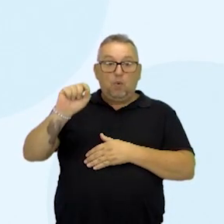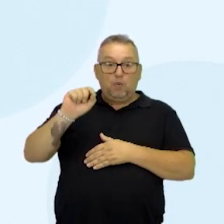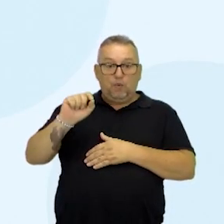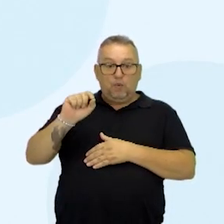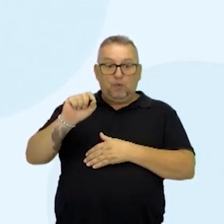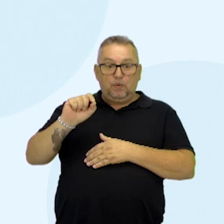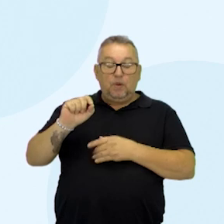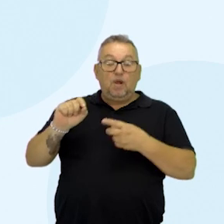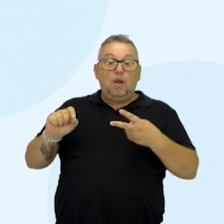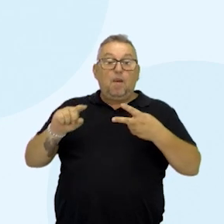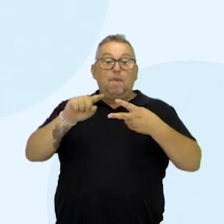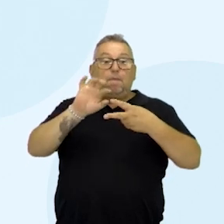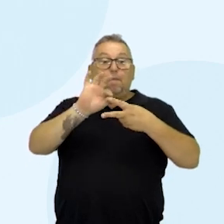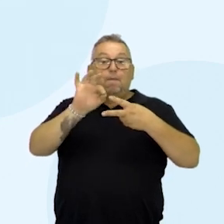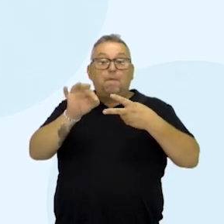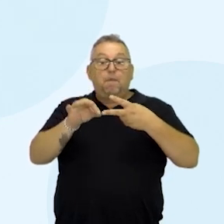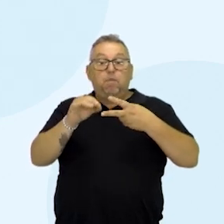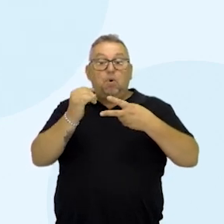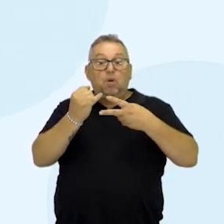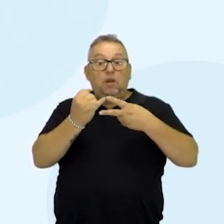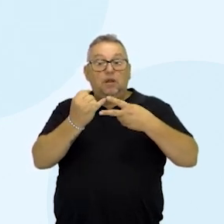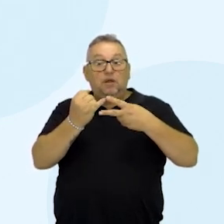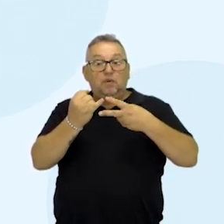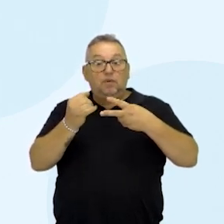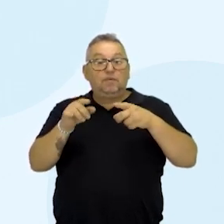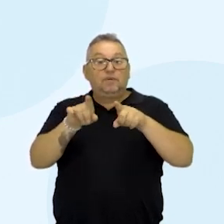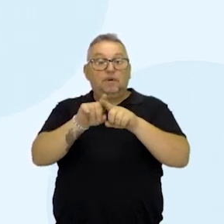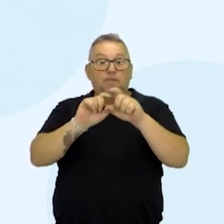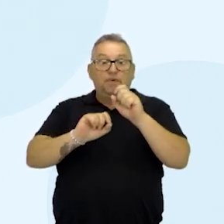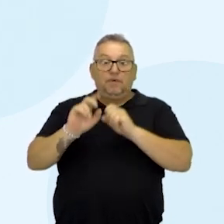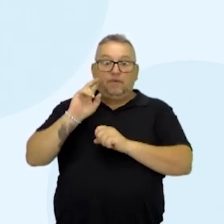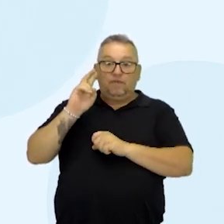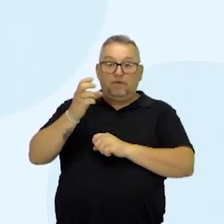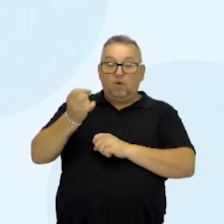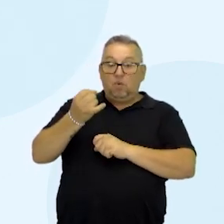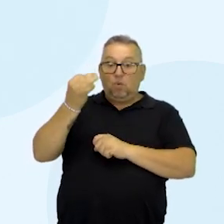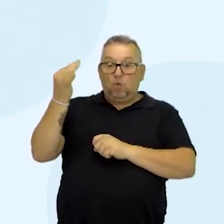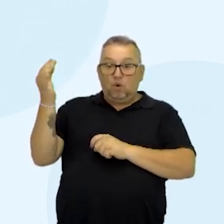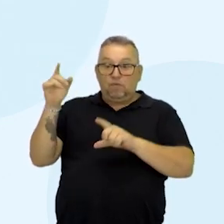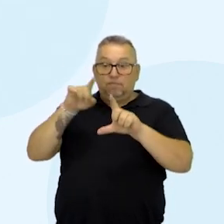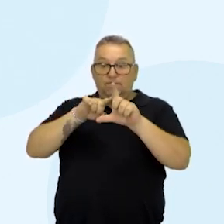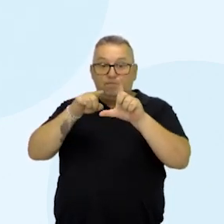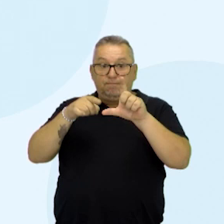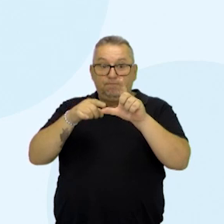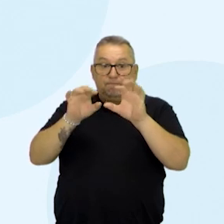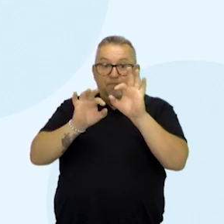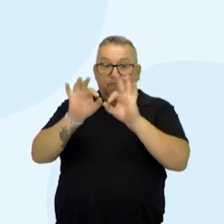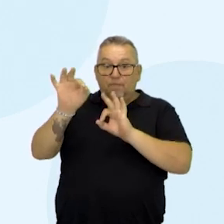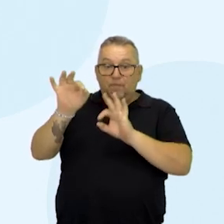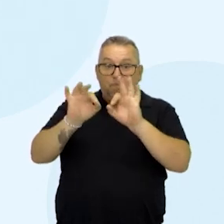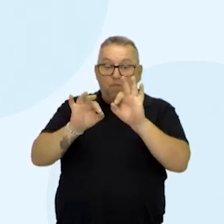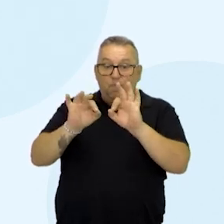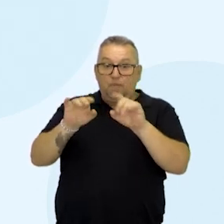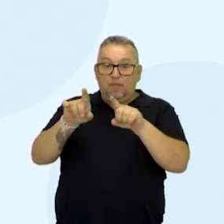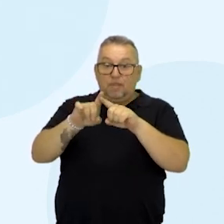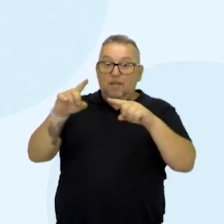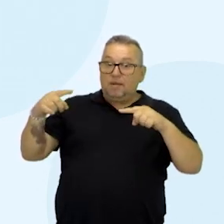os polígonos. A classificação deles quanto ao número de vértice, à medida de lados e ângulos e